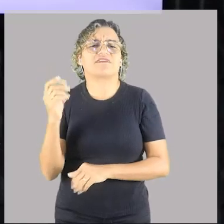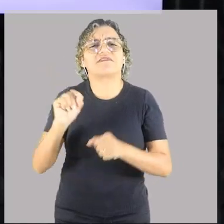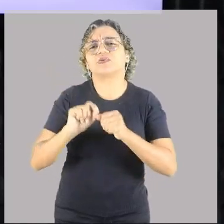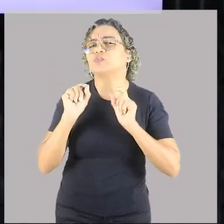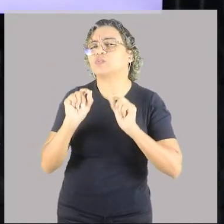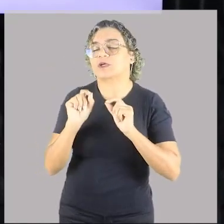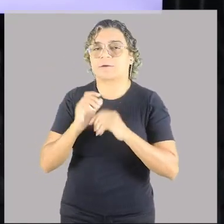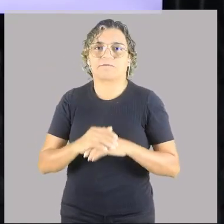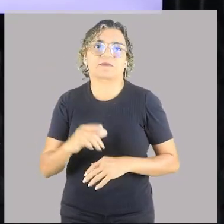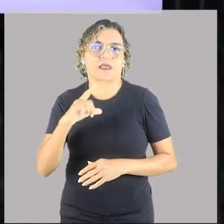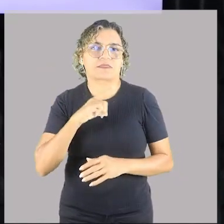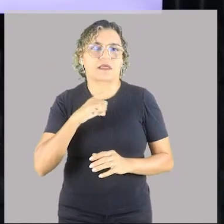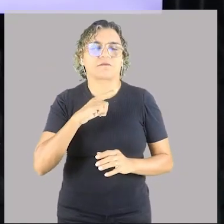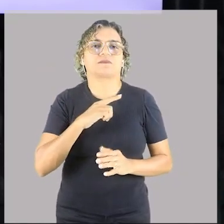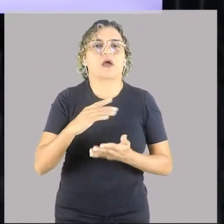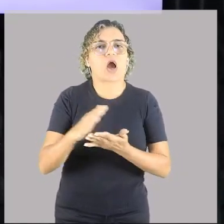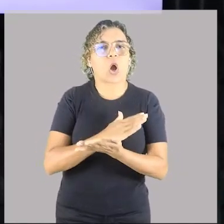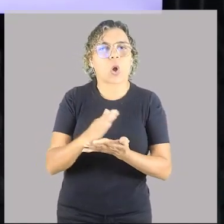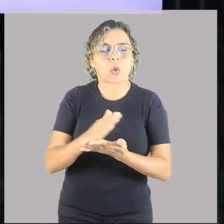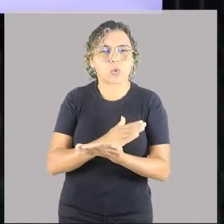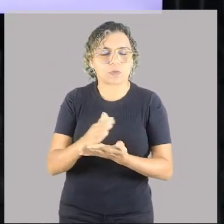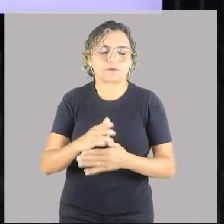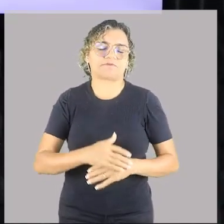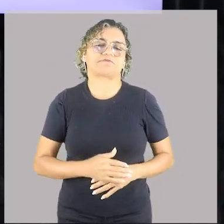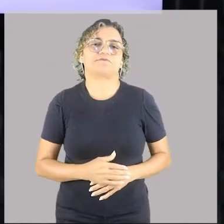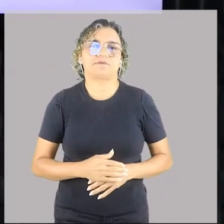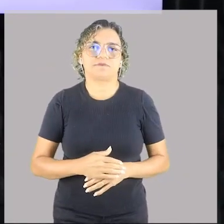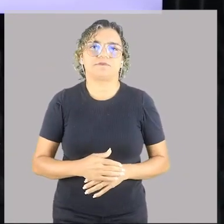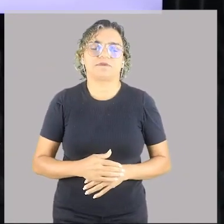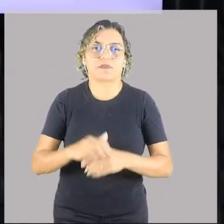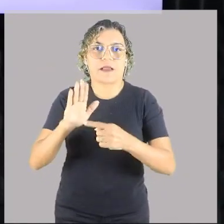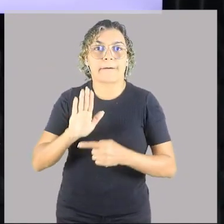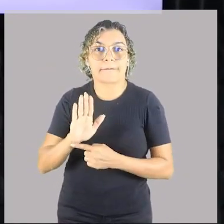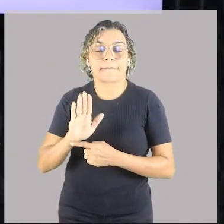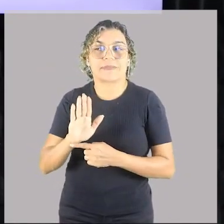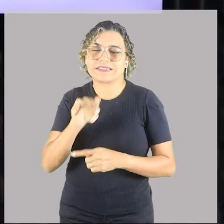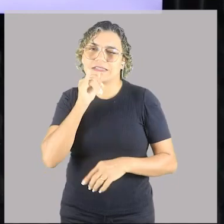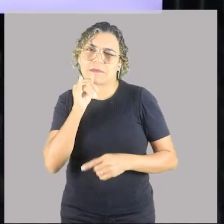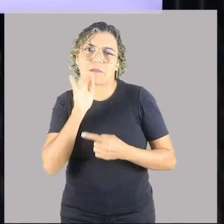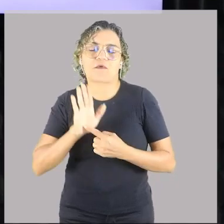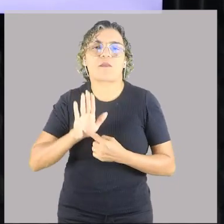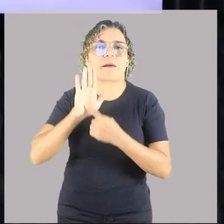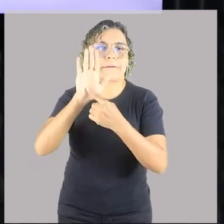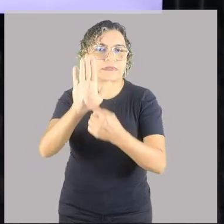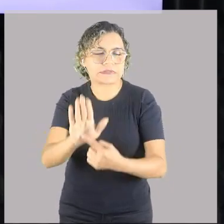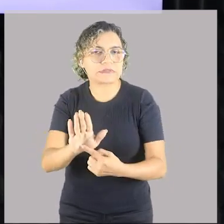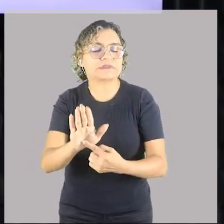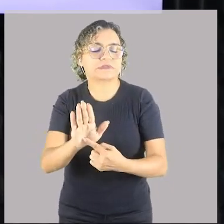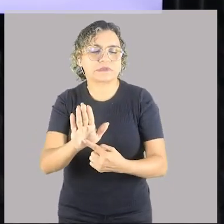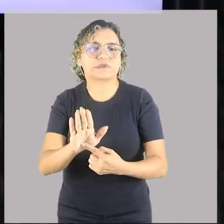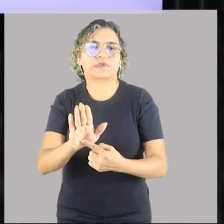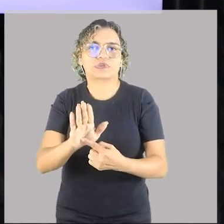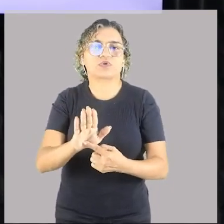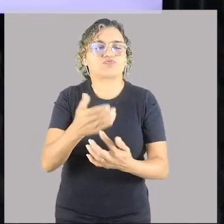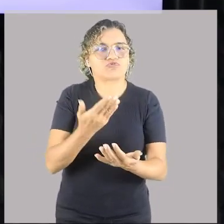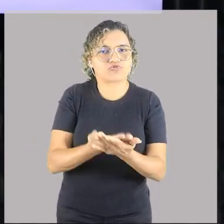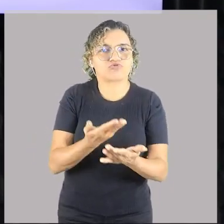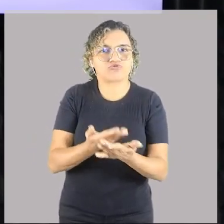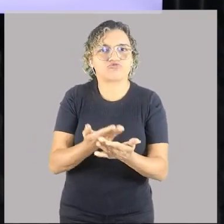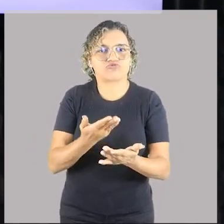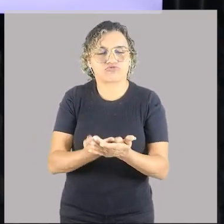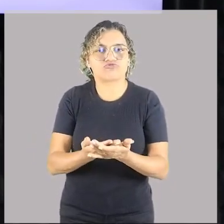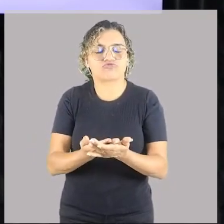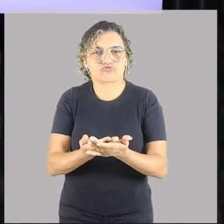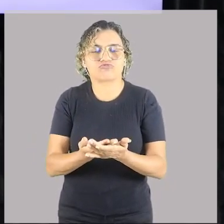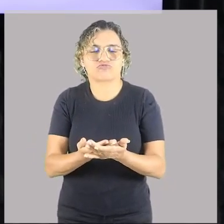fazer? E aqui nós temos algumas delas. Apresentação de estudo da Agenda Elétrica Sustentável em 2030,